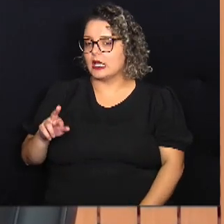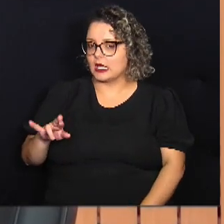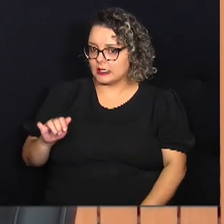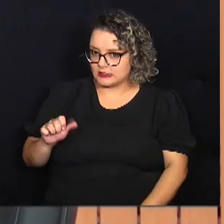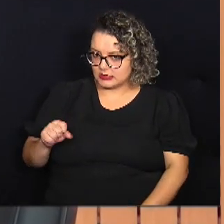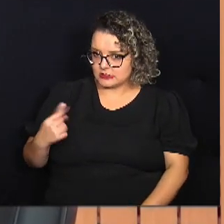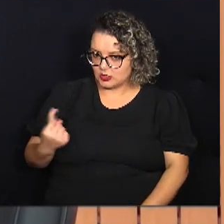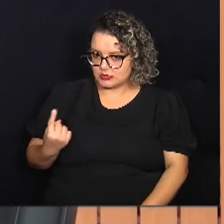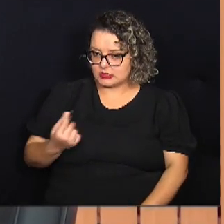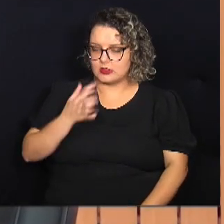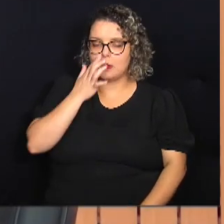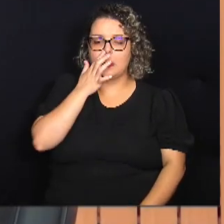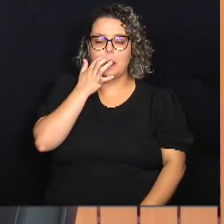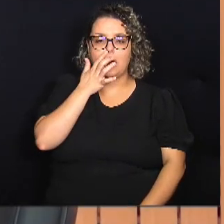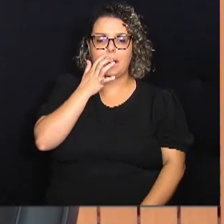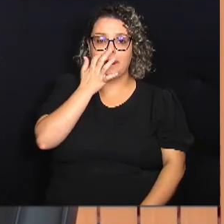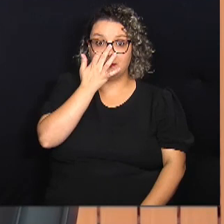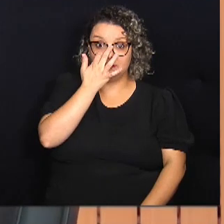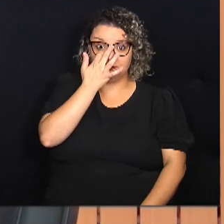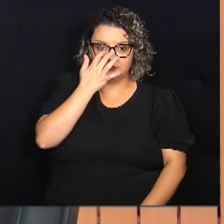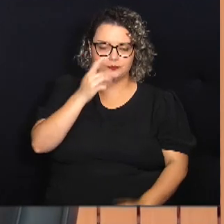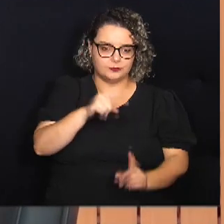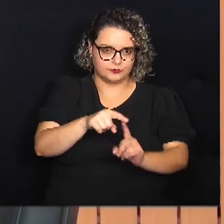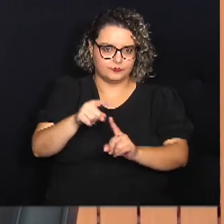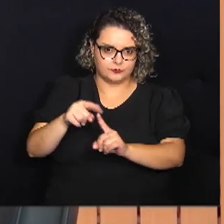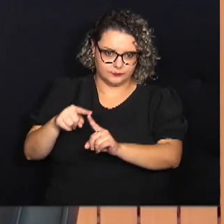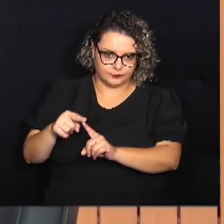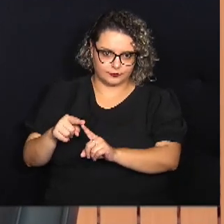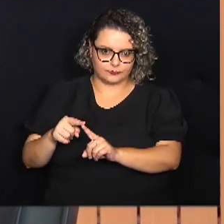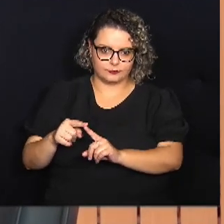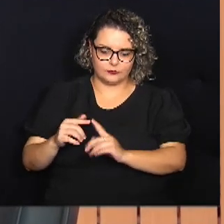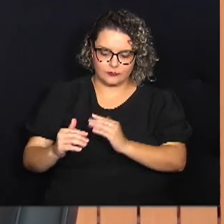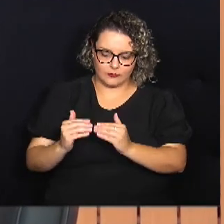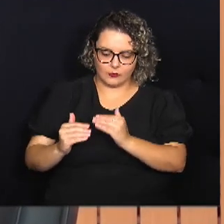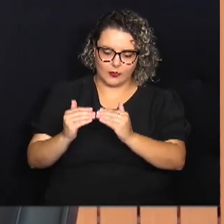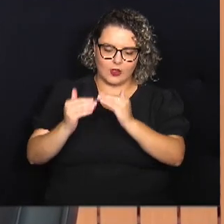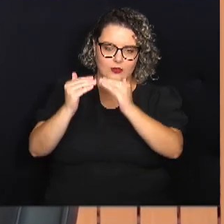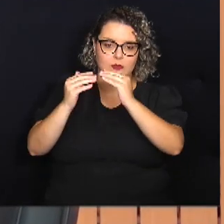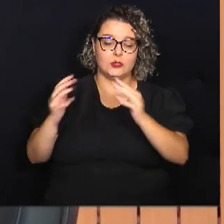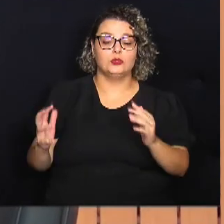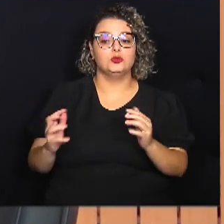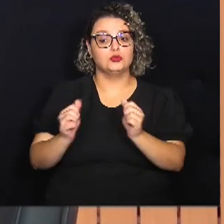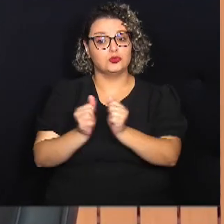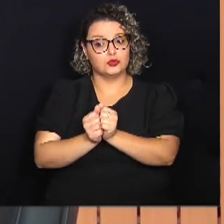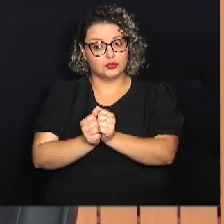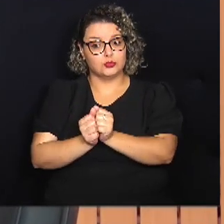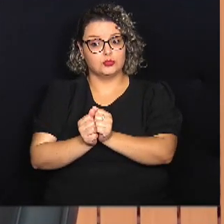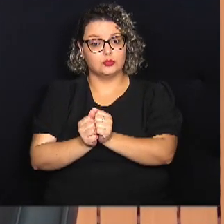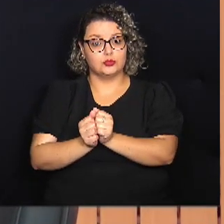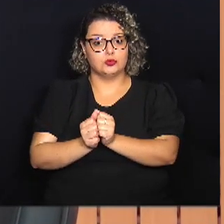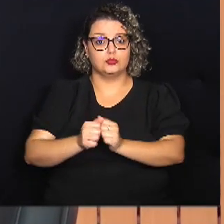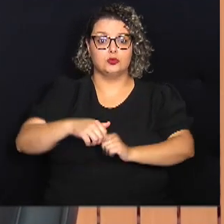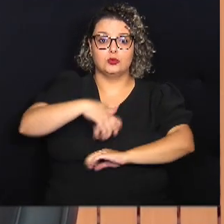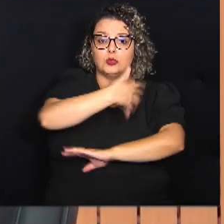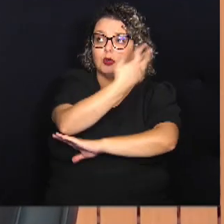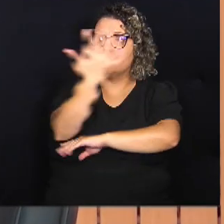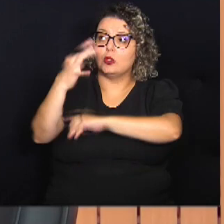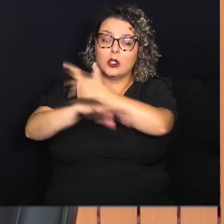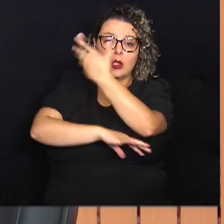E essas espécies, elas coevoluíram junto com a flora também da